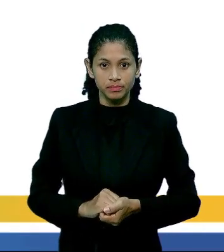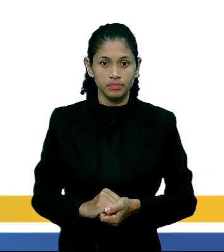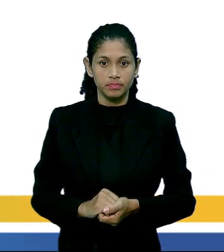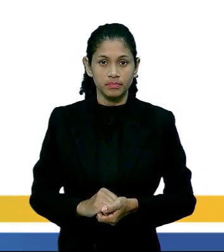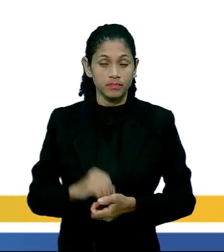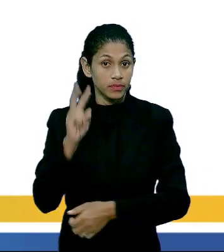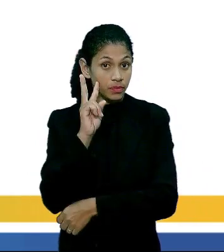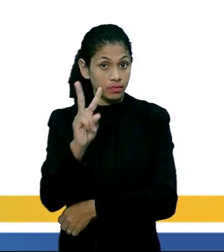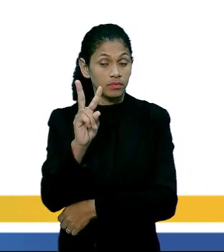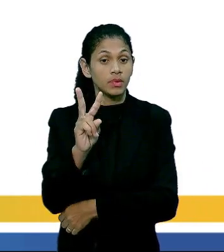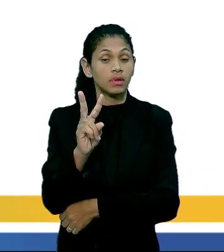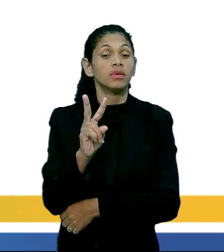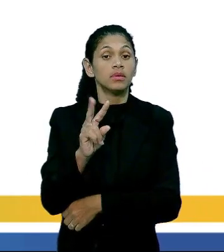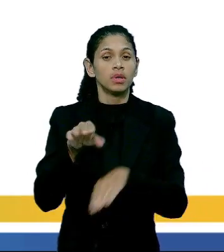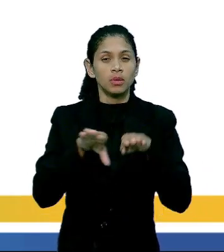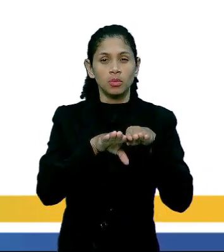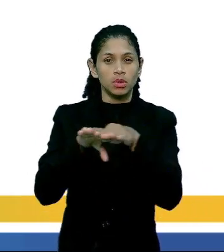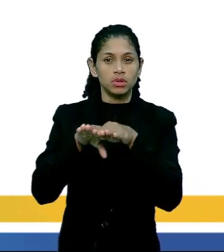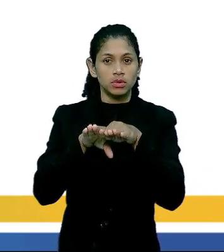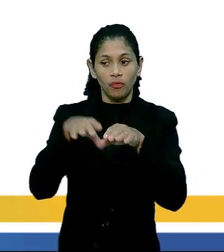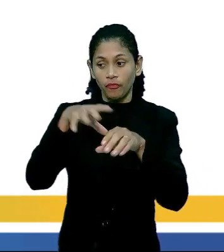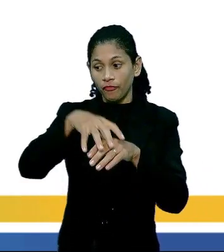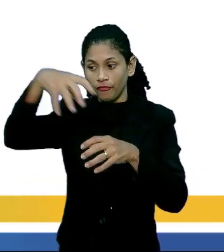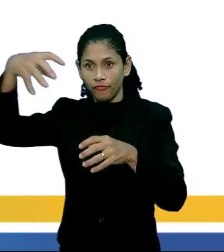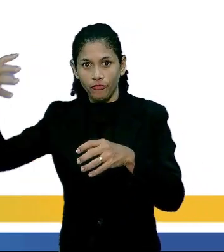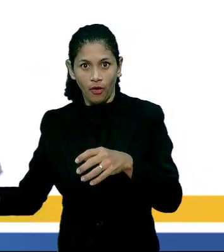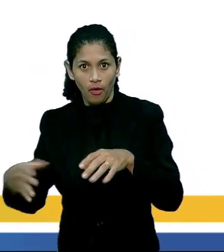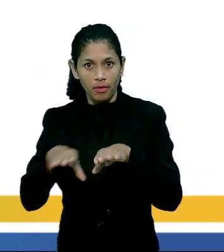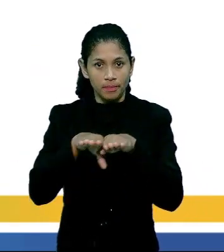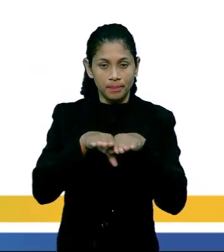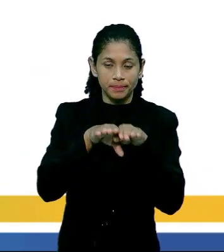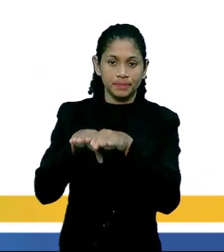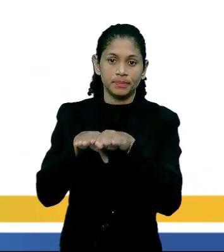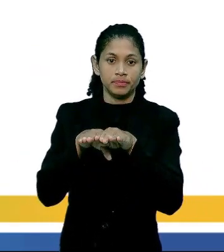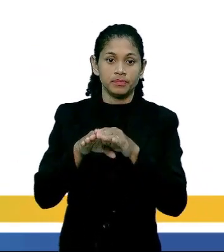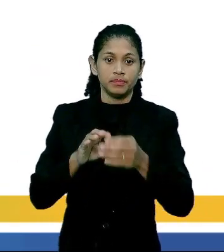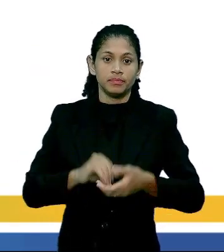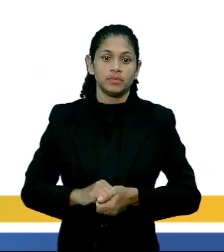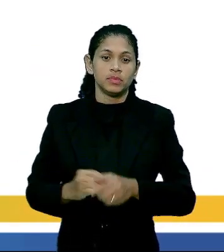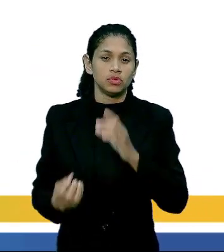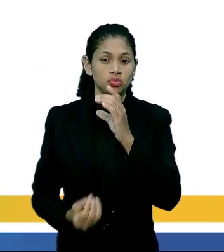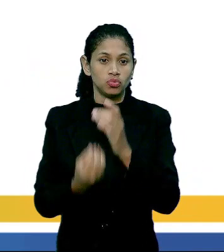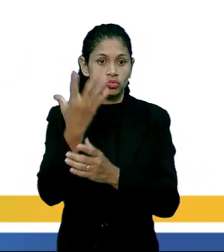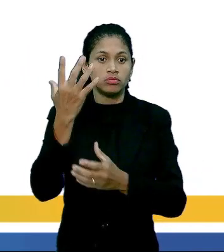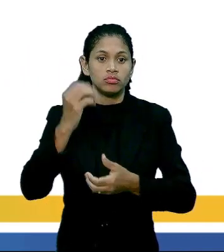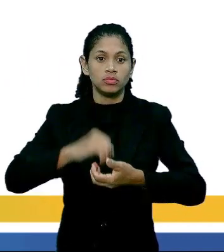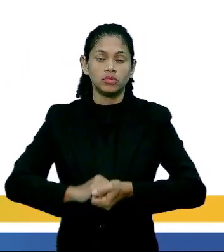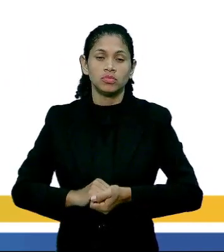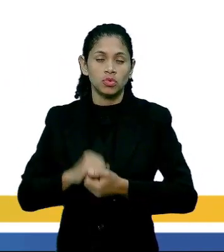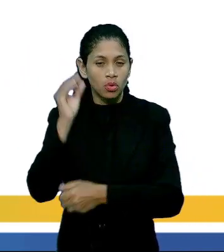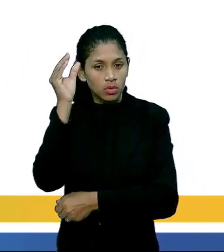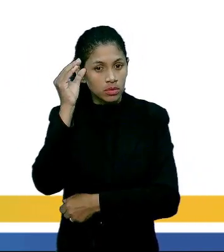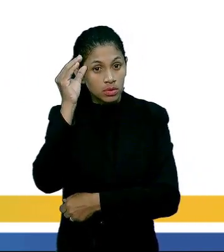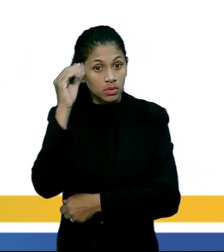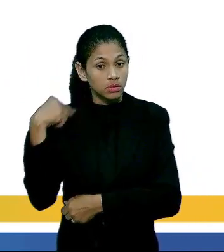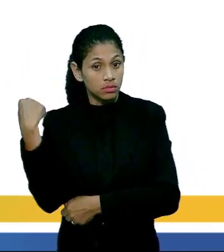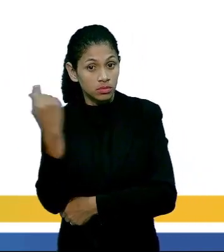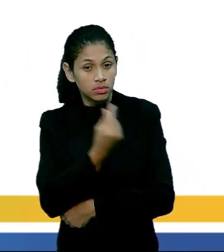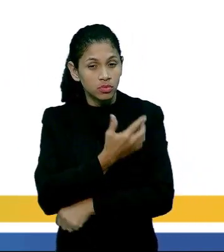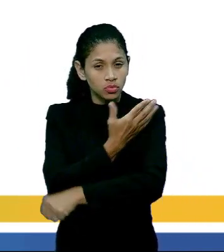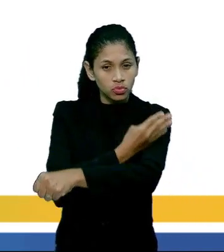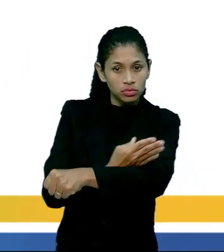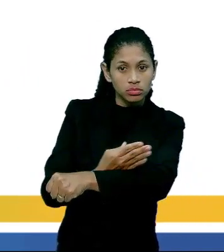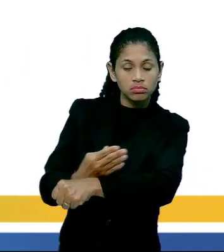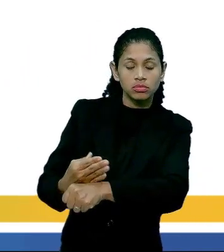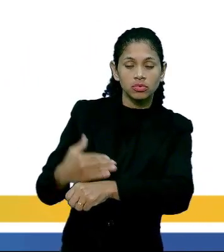vê que o padrão está fora do padrão, crescendo com nossos hábitos, são reproduções externas, né? Compreendendo que os nossos hábitos são